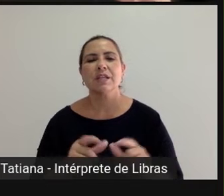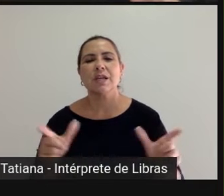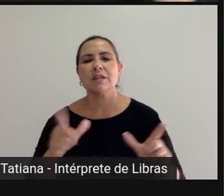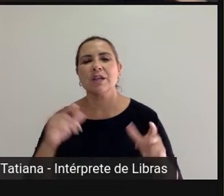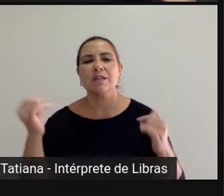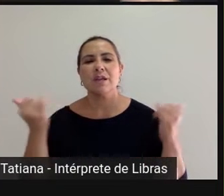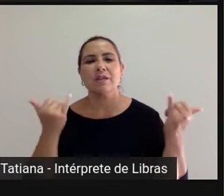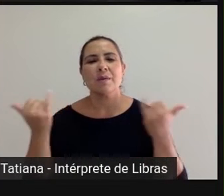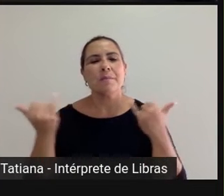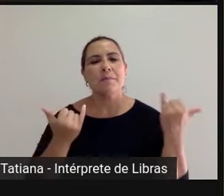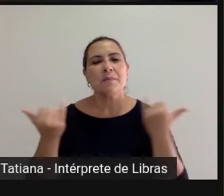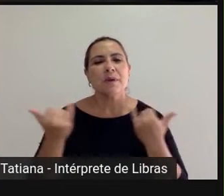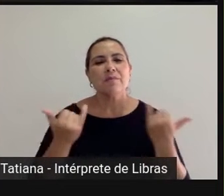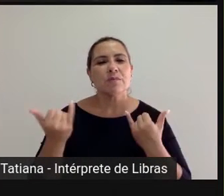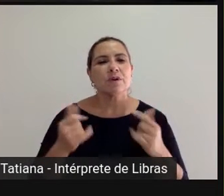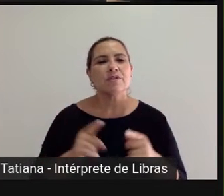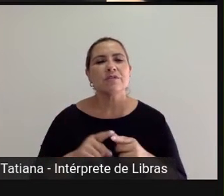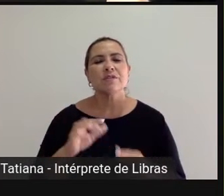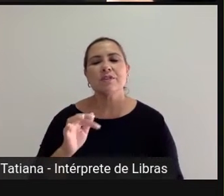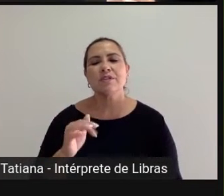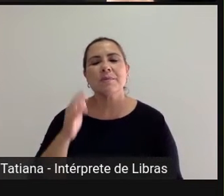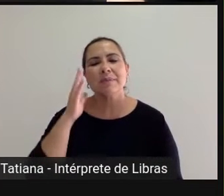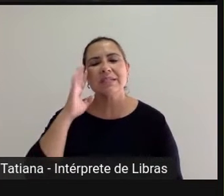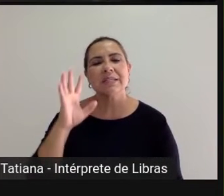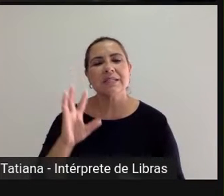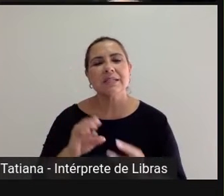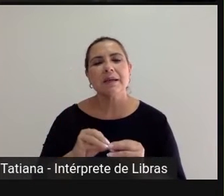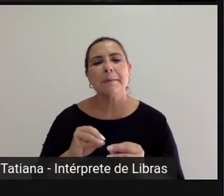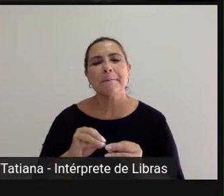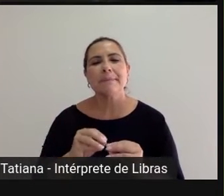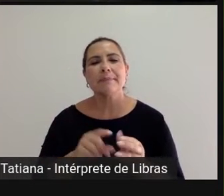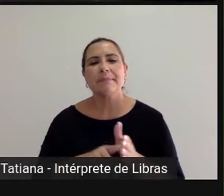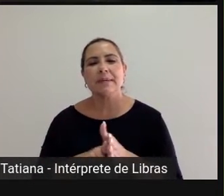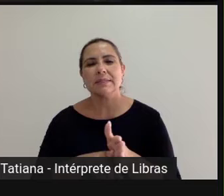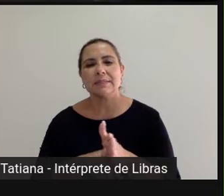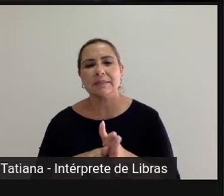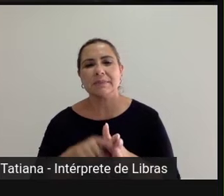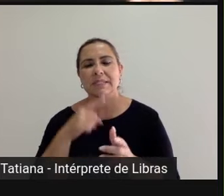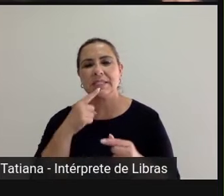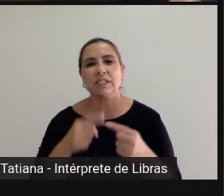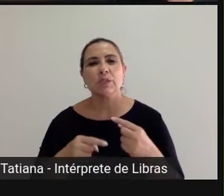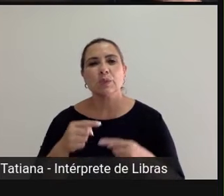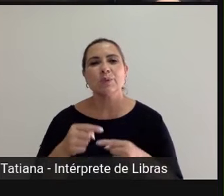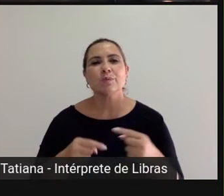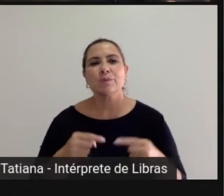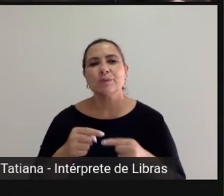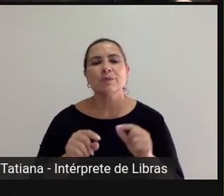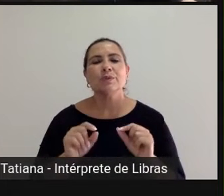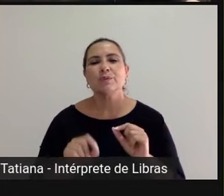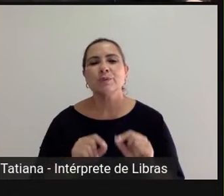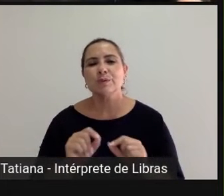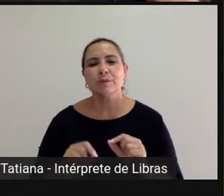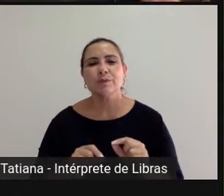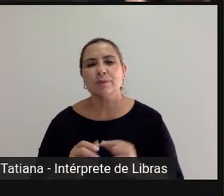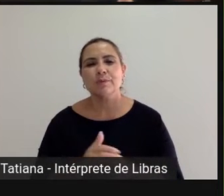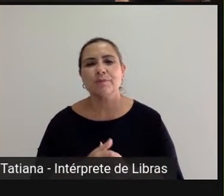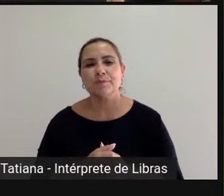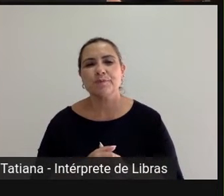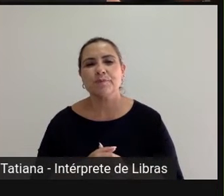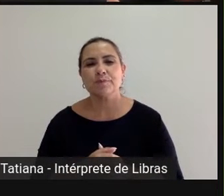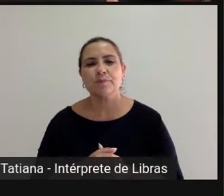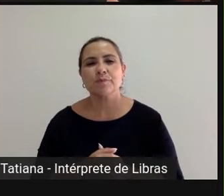informação, filtrar essa pesquisa nos discursos parlamentares, né? E, a partir daí, eu consegui o